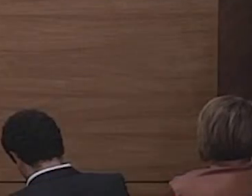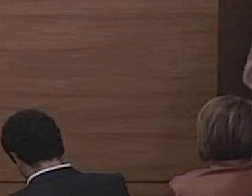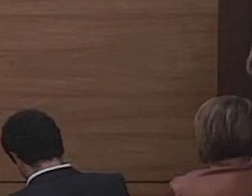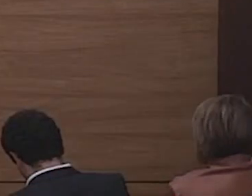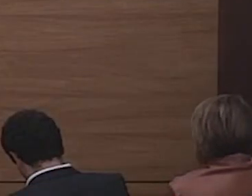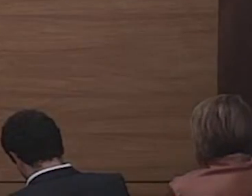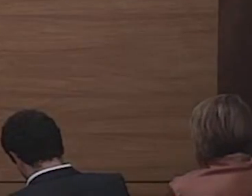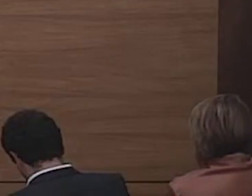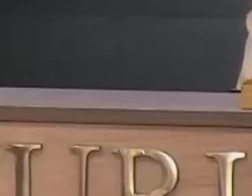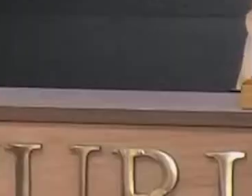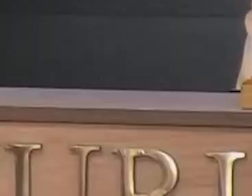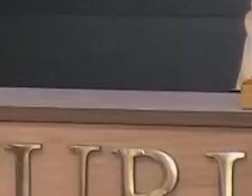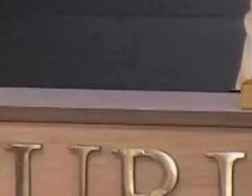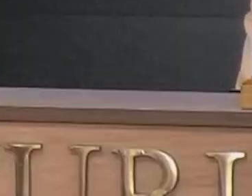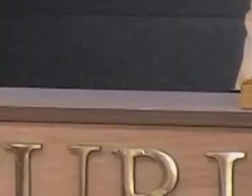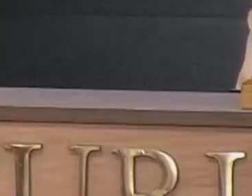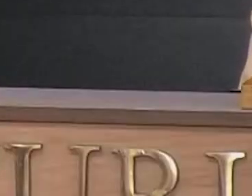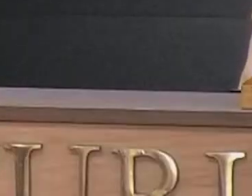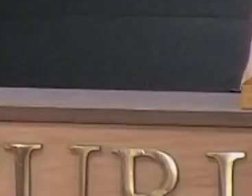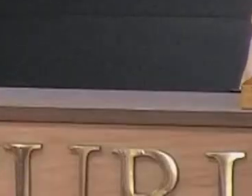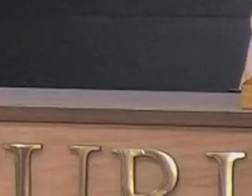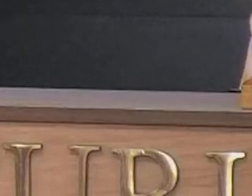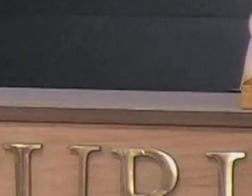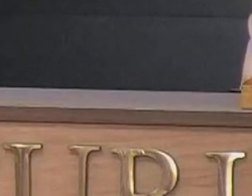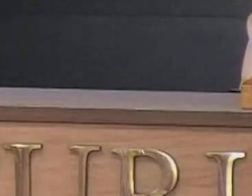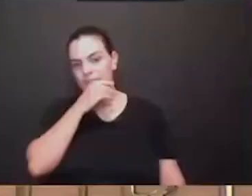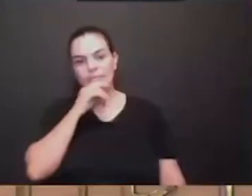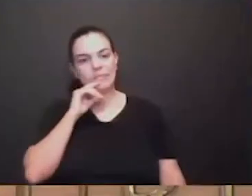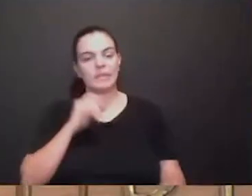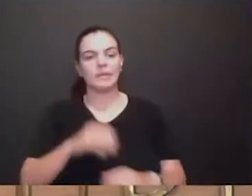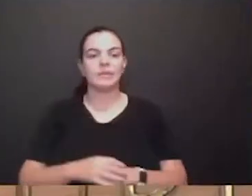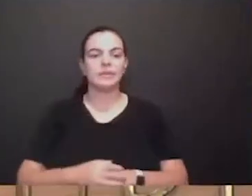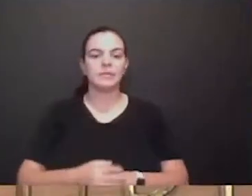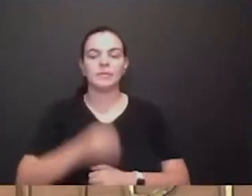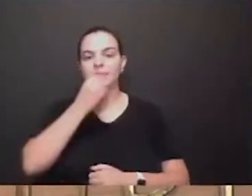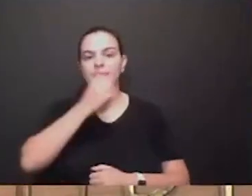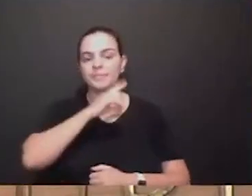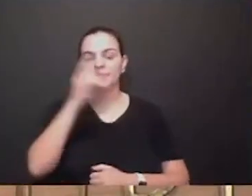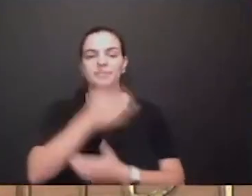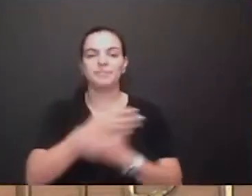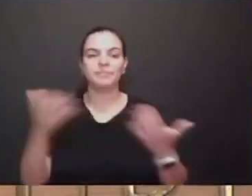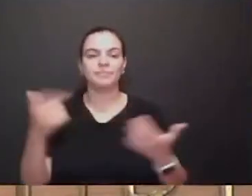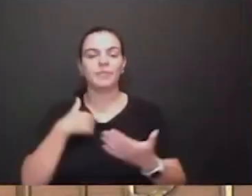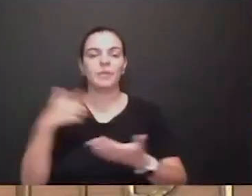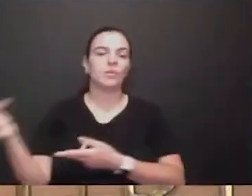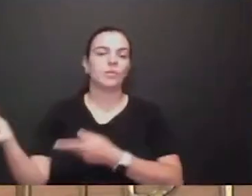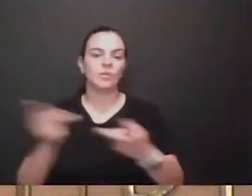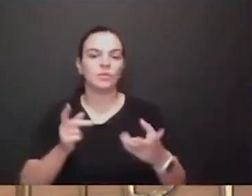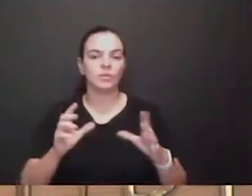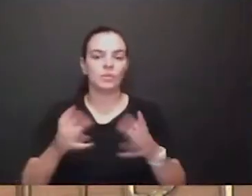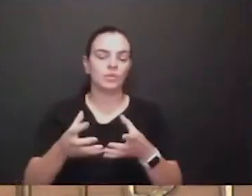Bom dia a todos. Eu convido o colegiado da Comissão de Economia, Finanças e Fiscalização,